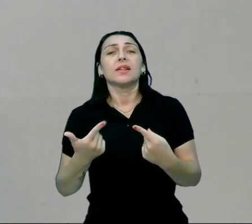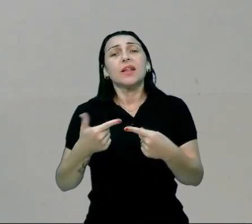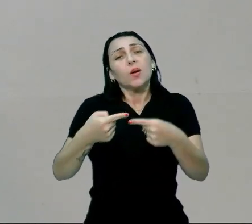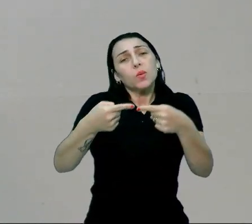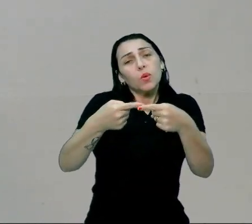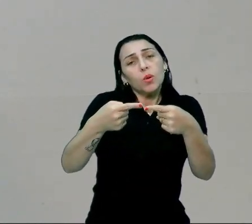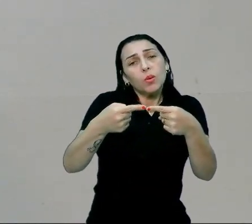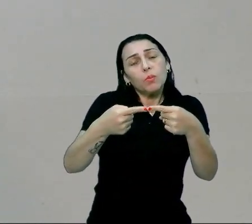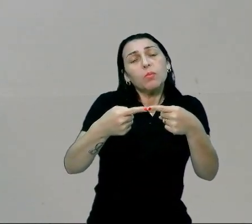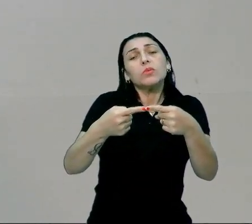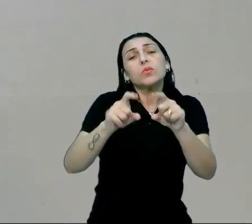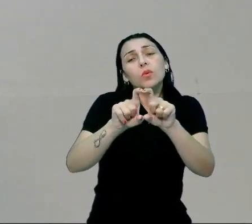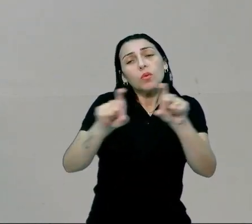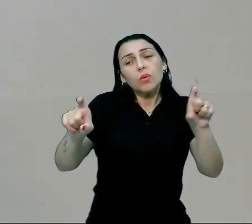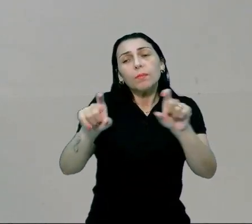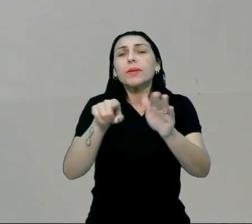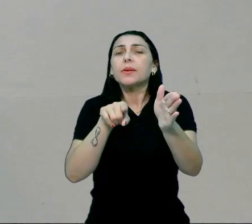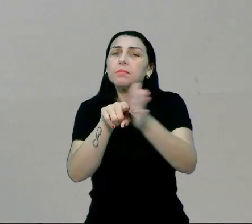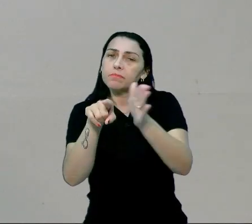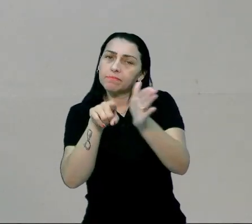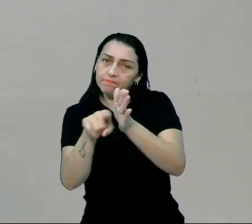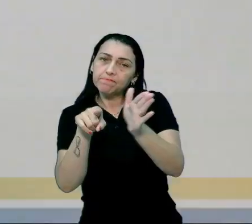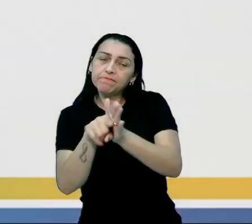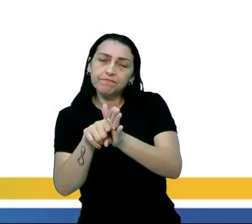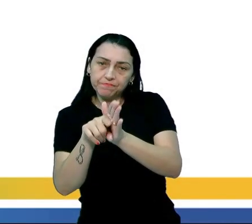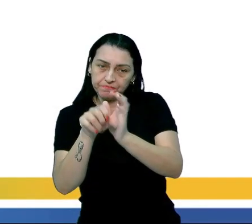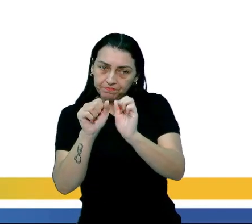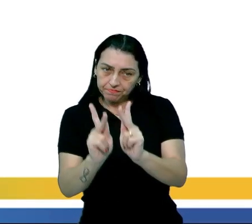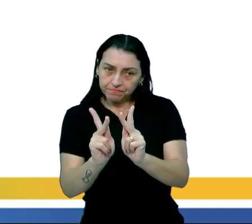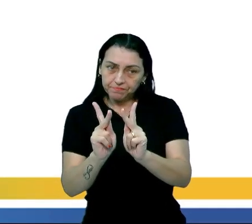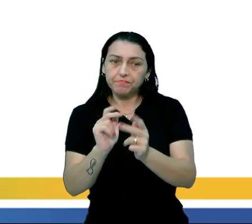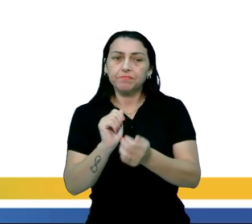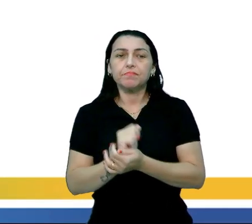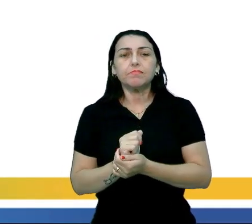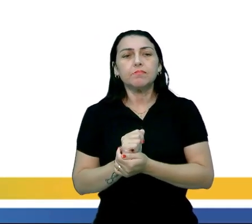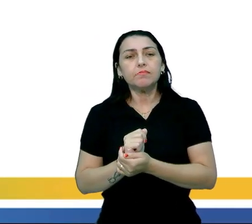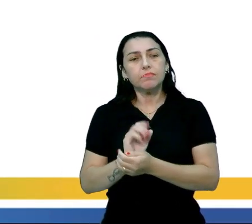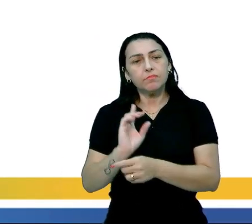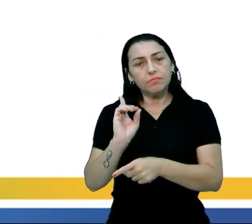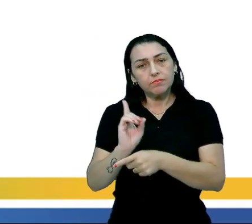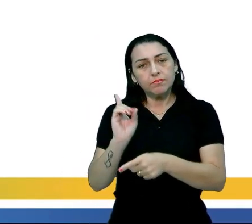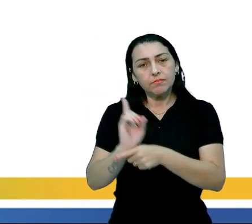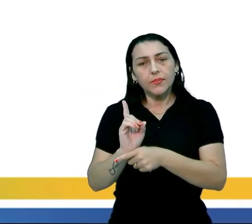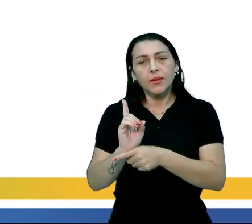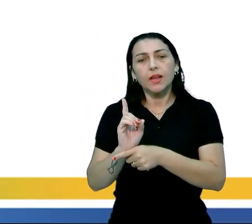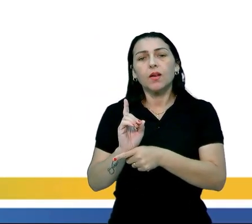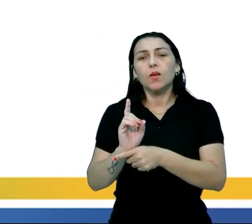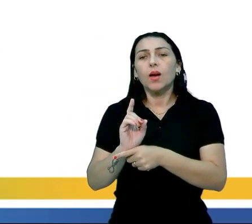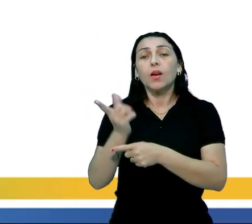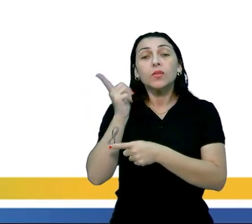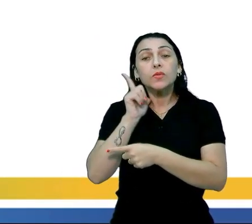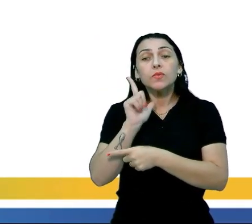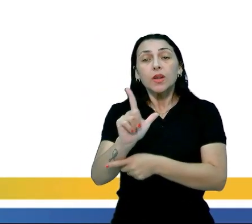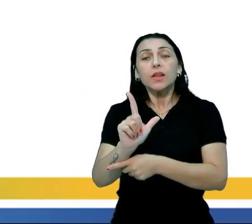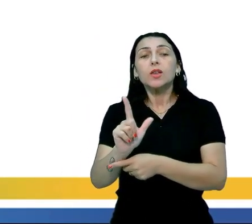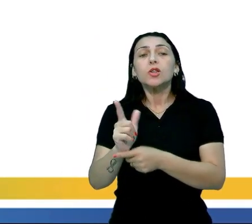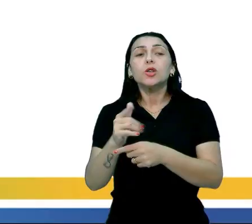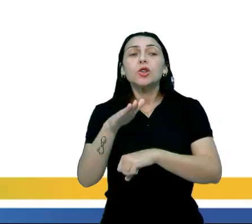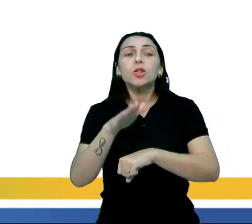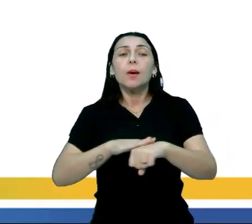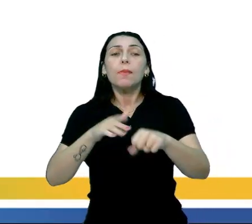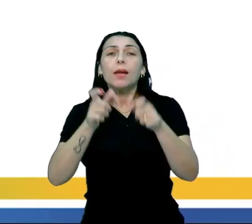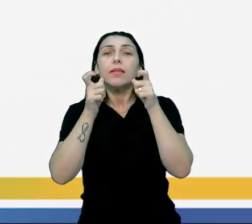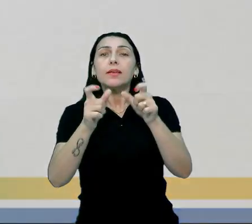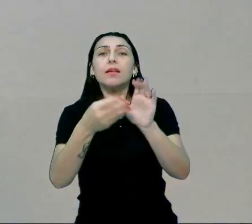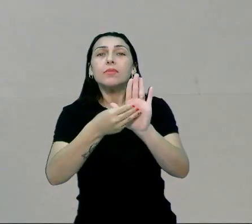desalinhada com o comando da pergunta, tá bom? A questão de promoção, pois os vencedores acabam